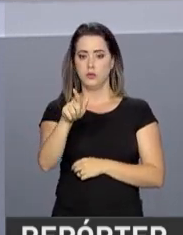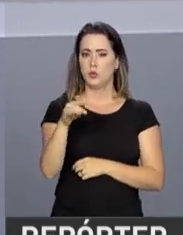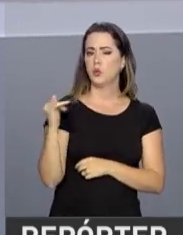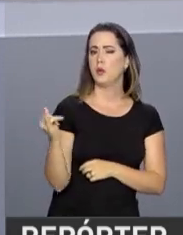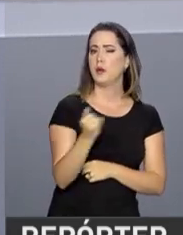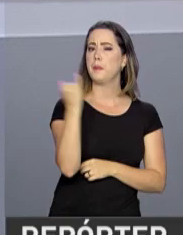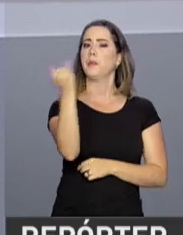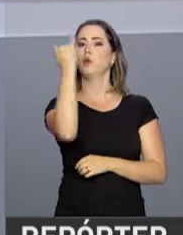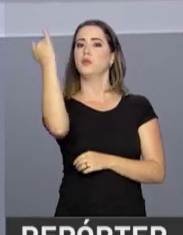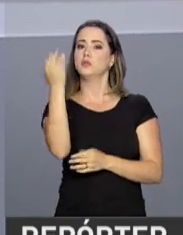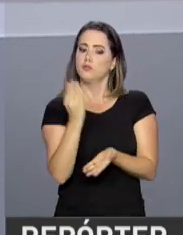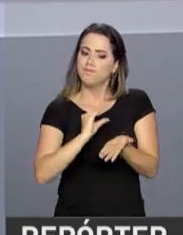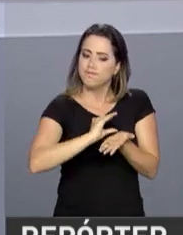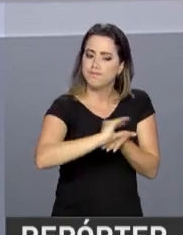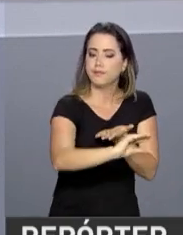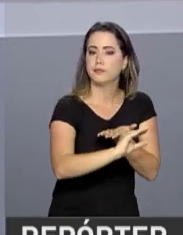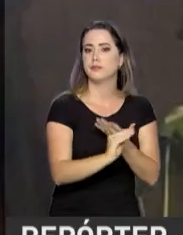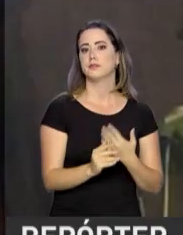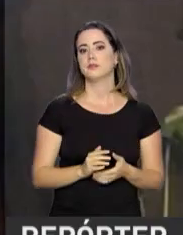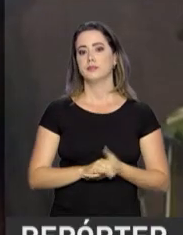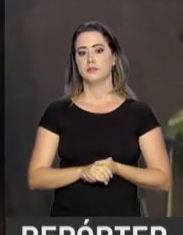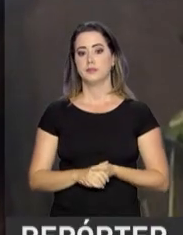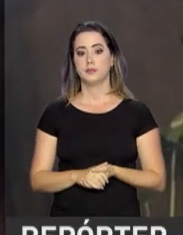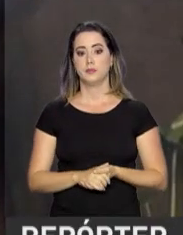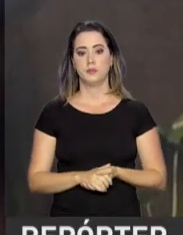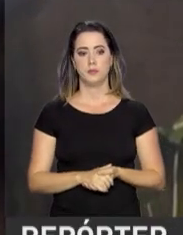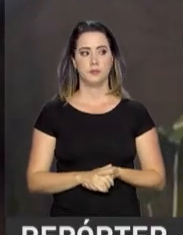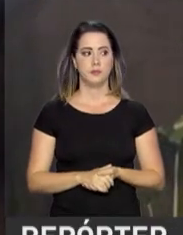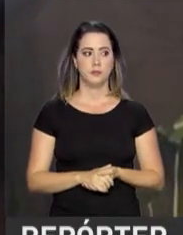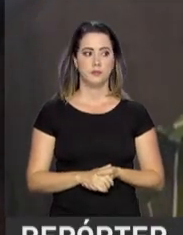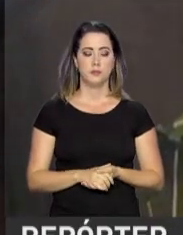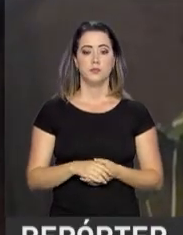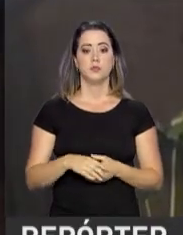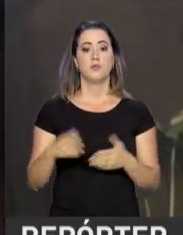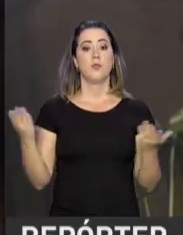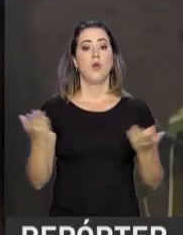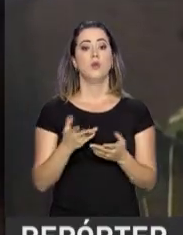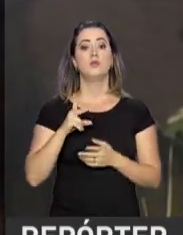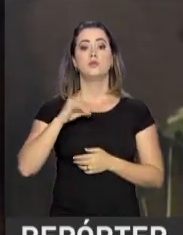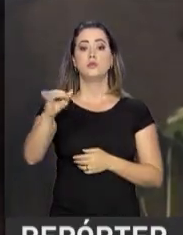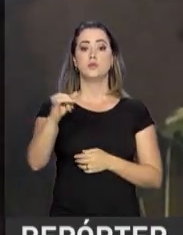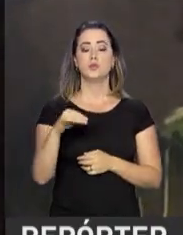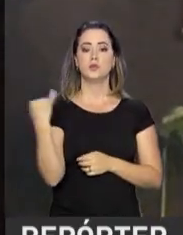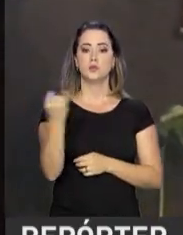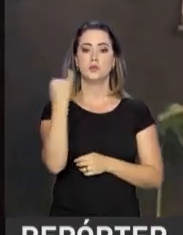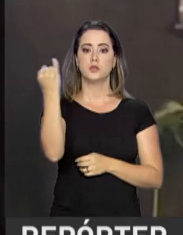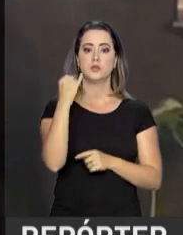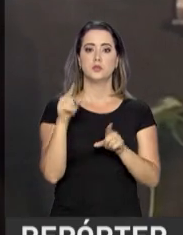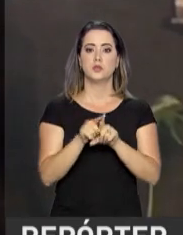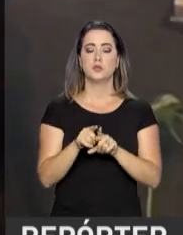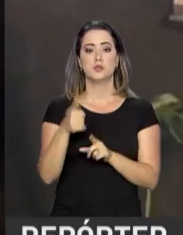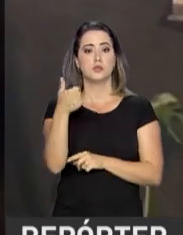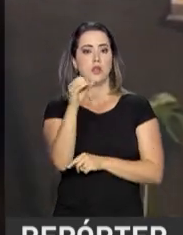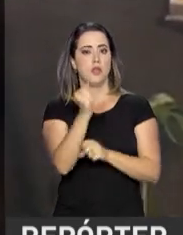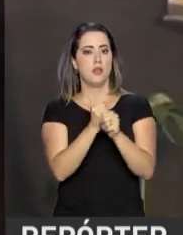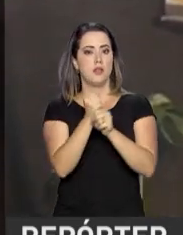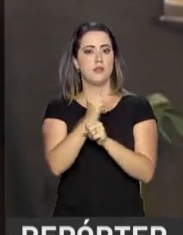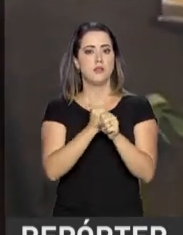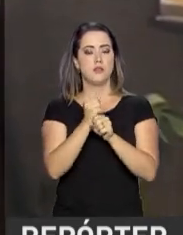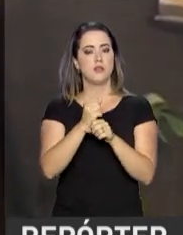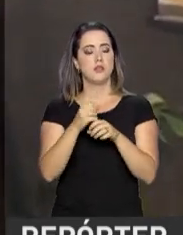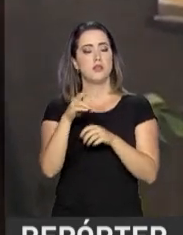importante parceiro financeiro hoje é um dia de comemoração dos 10 anos do fundo amazônia